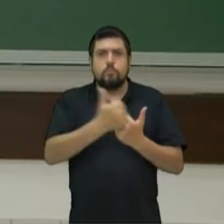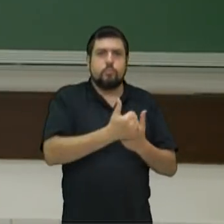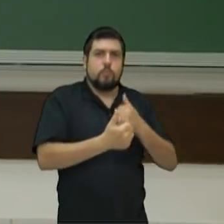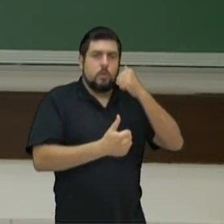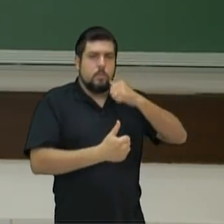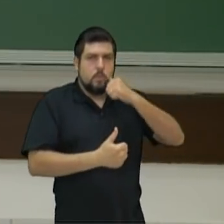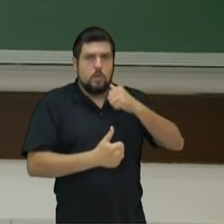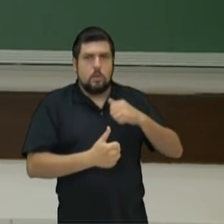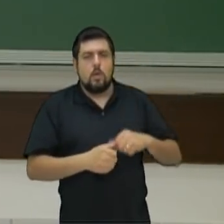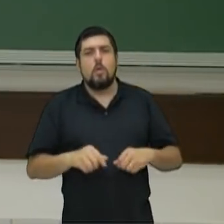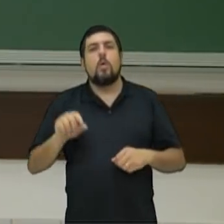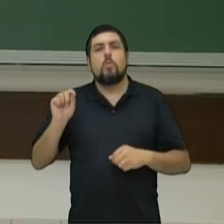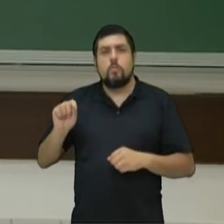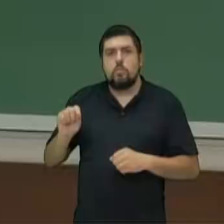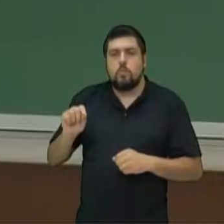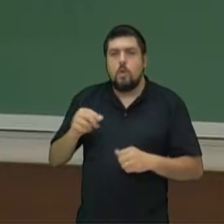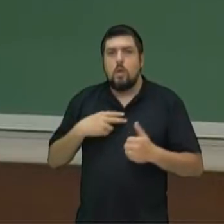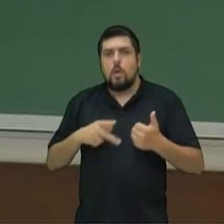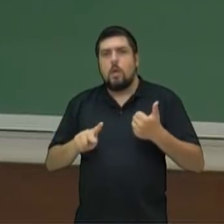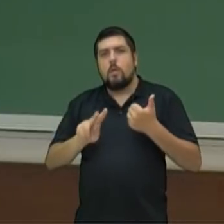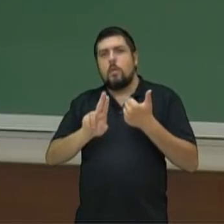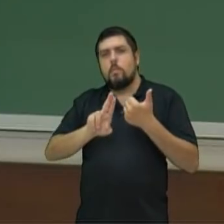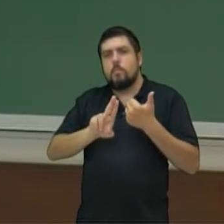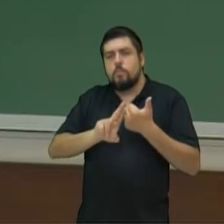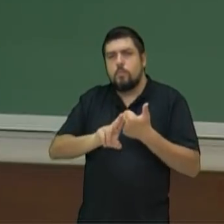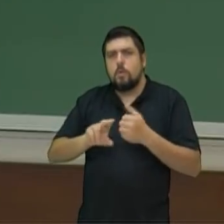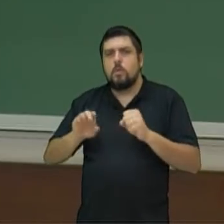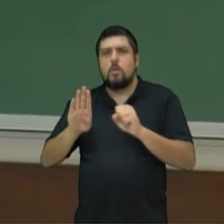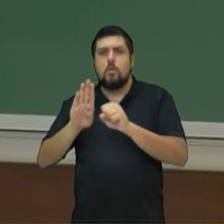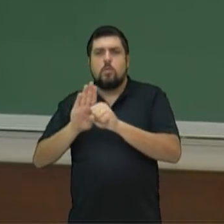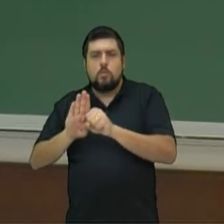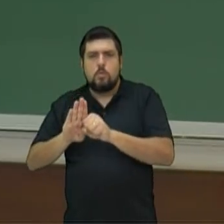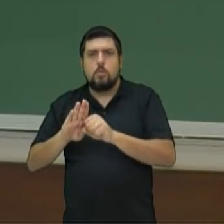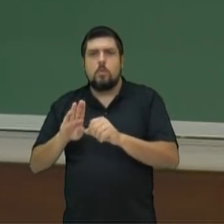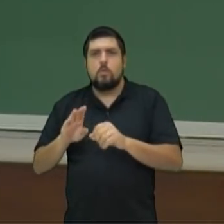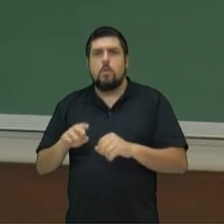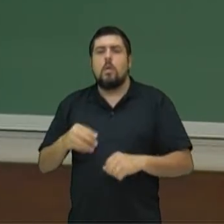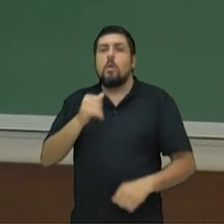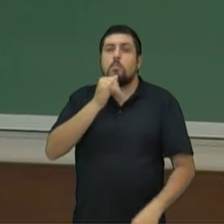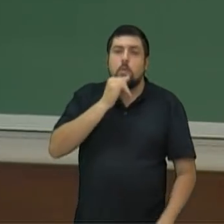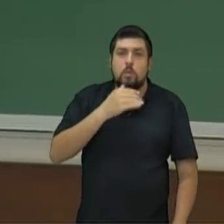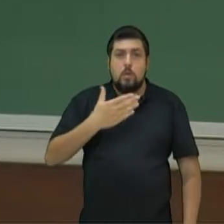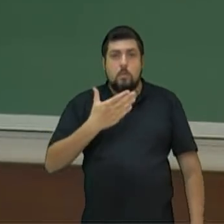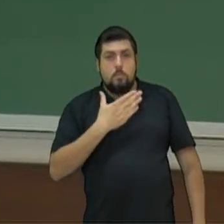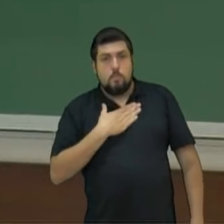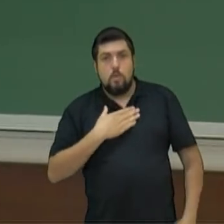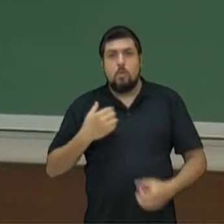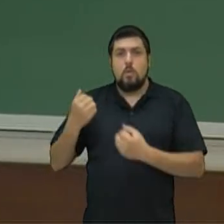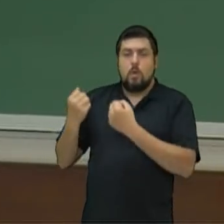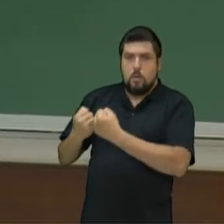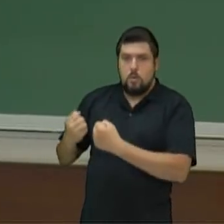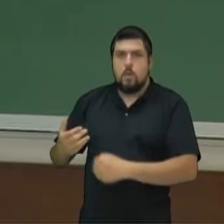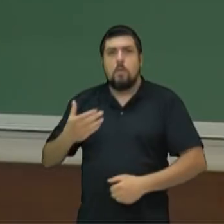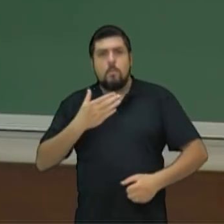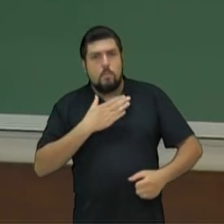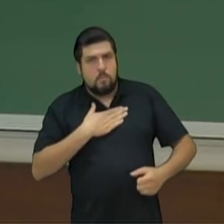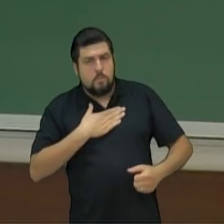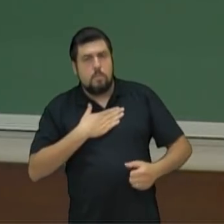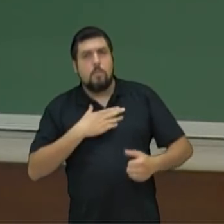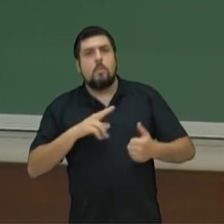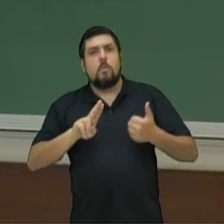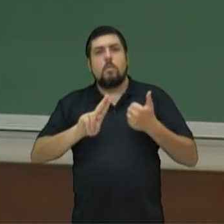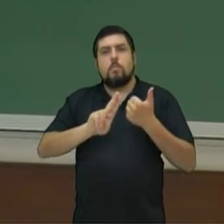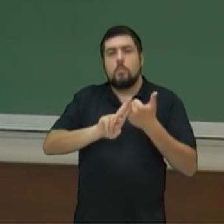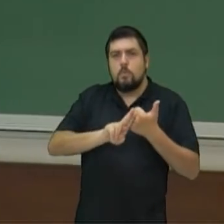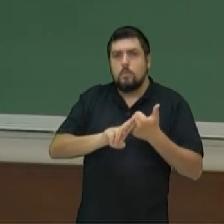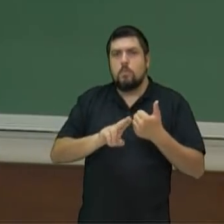Então, isso é pronome substantivo. Agora, pronome adjetivo, ele só pode ficar ao lado do substantivo. Por exemplo, meu carro. Esse meu é um pronome. Ele acompanha um